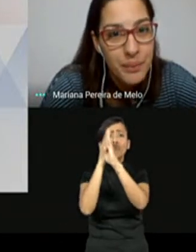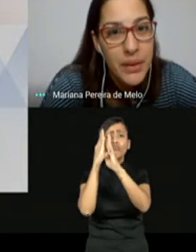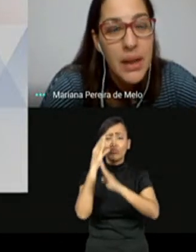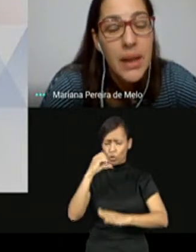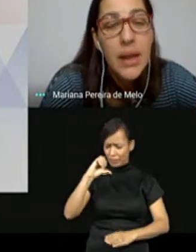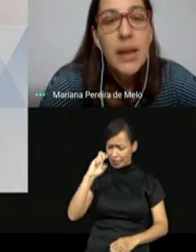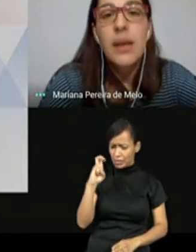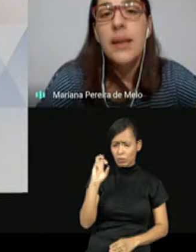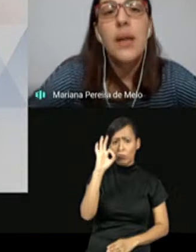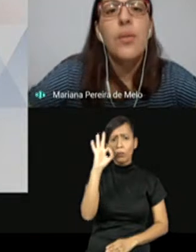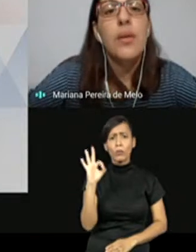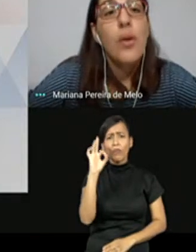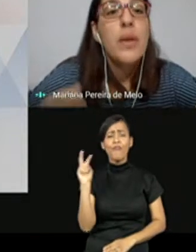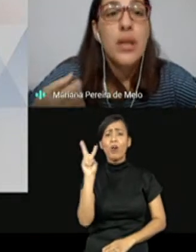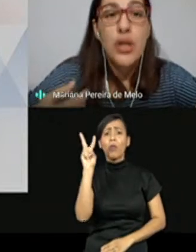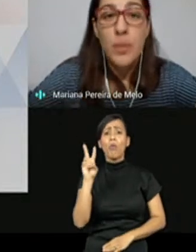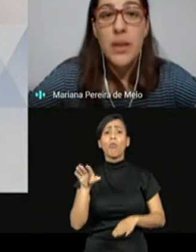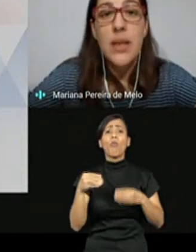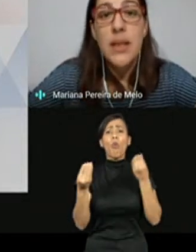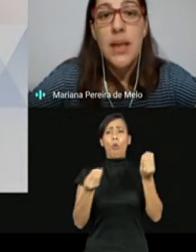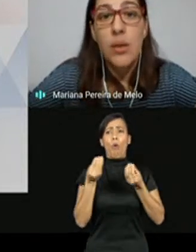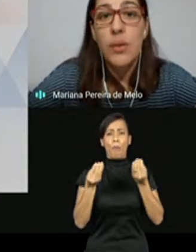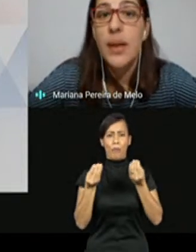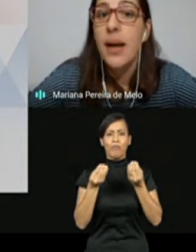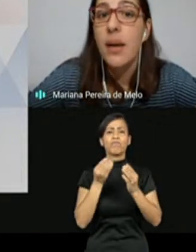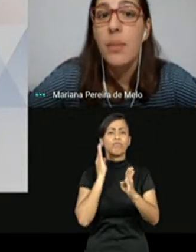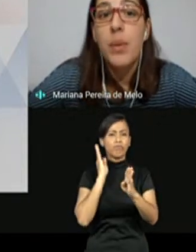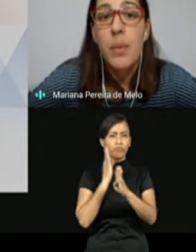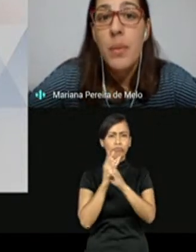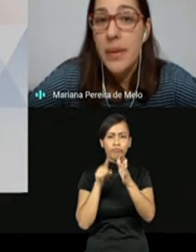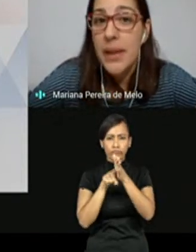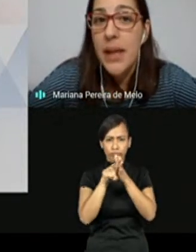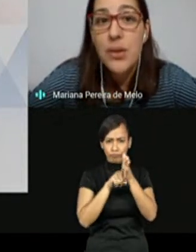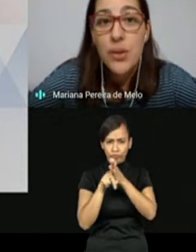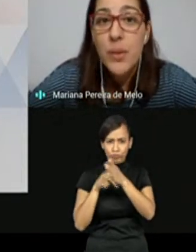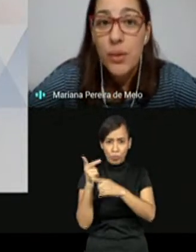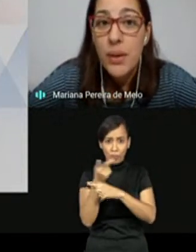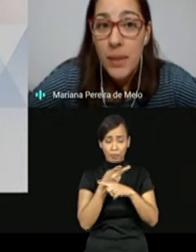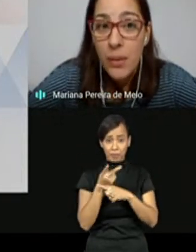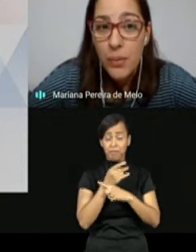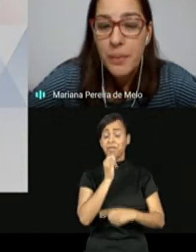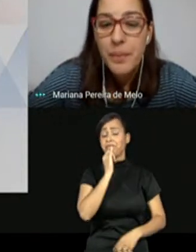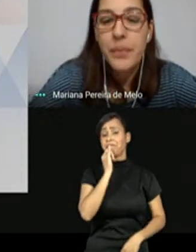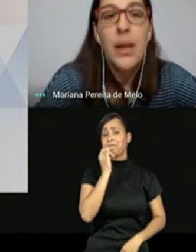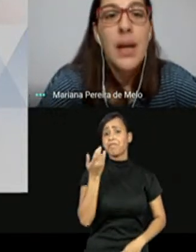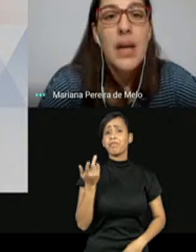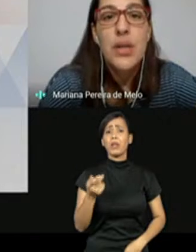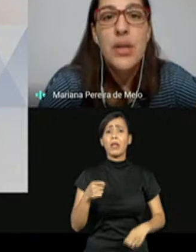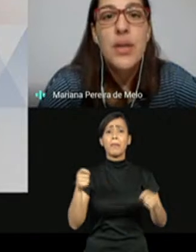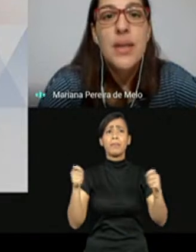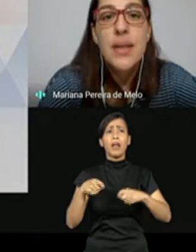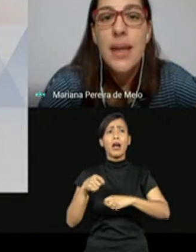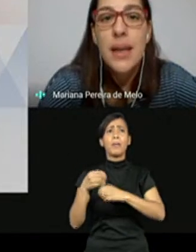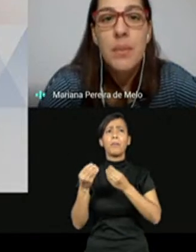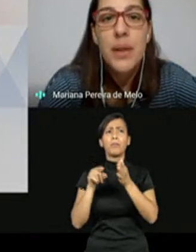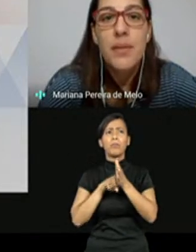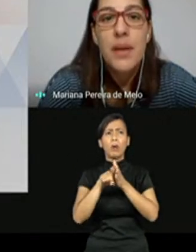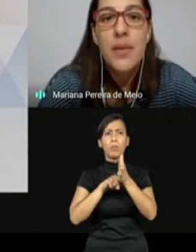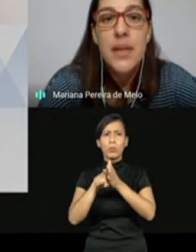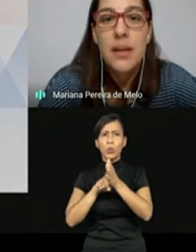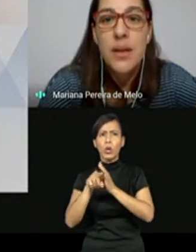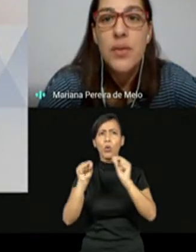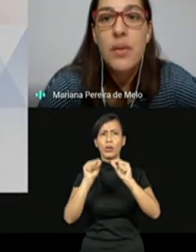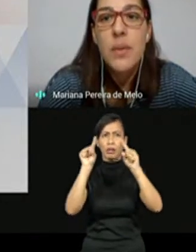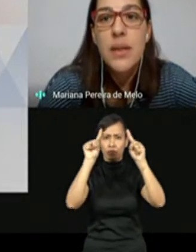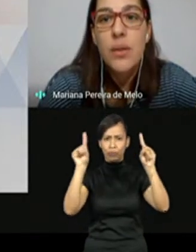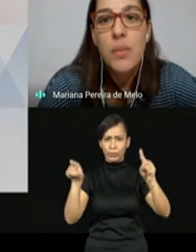95%. Então, como a gente precisa calcular a probabilidade de uma normal, a gente sempre vai